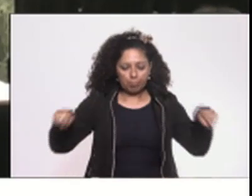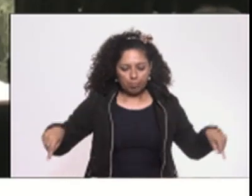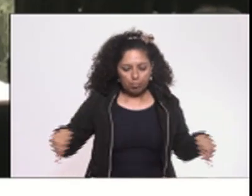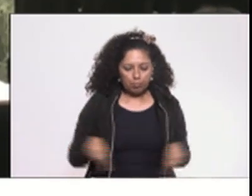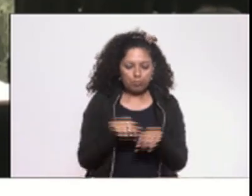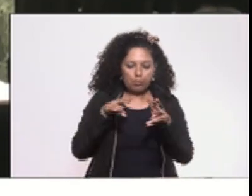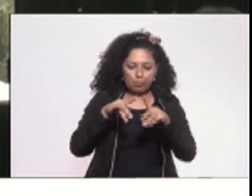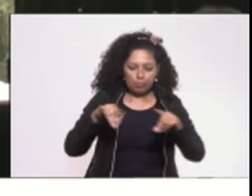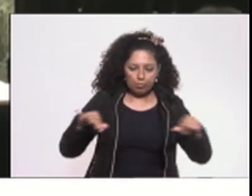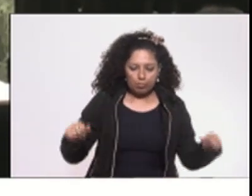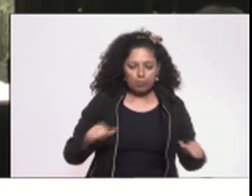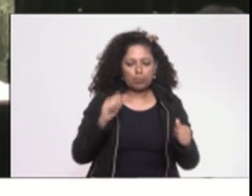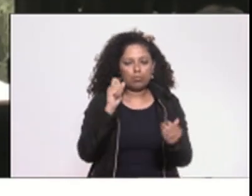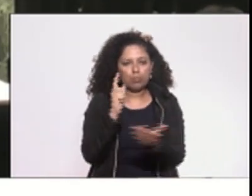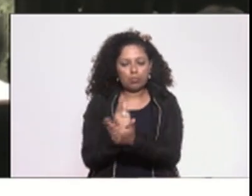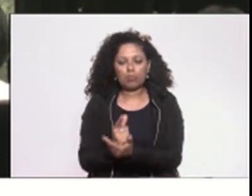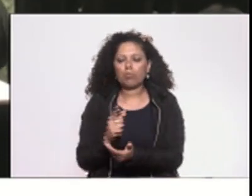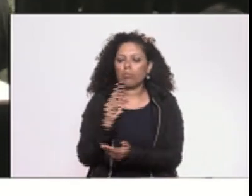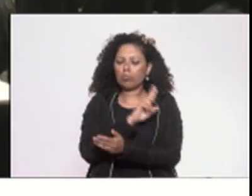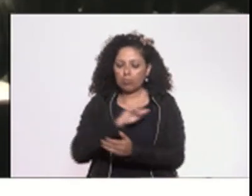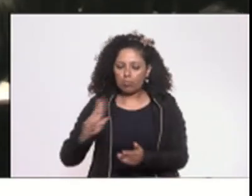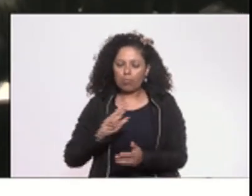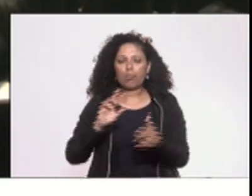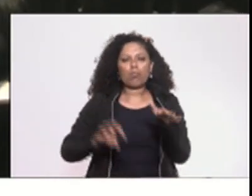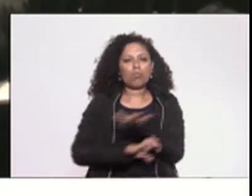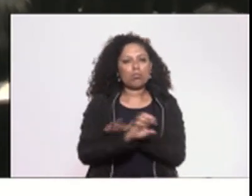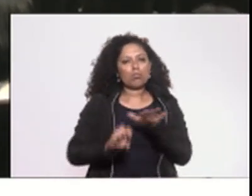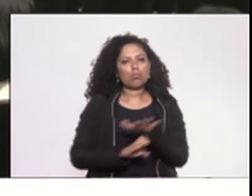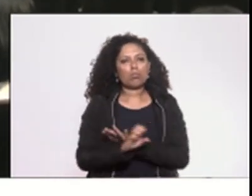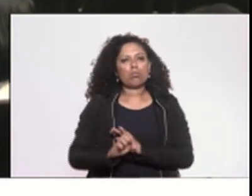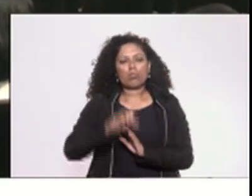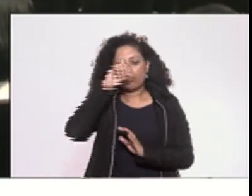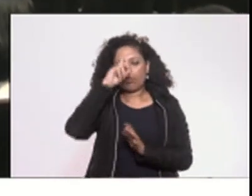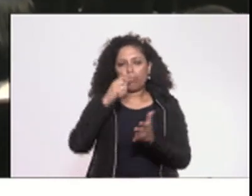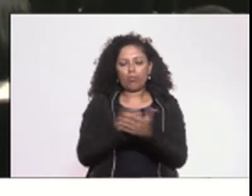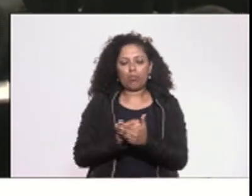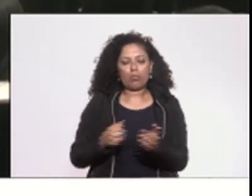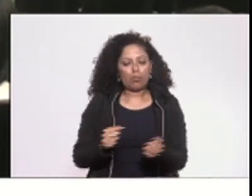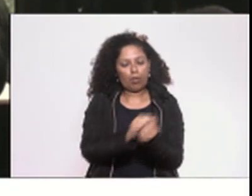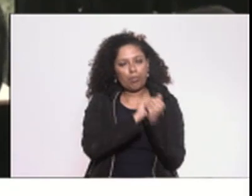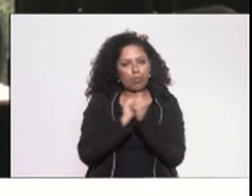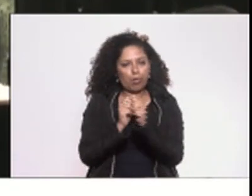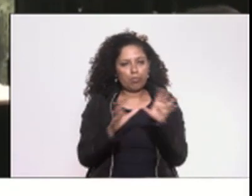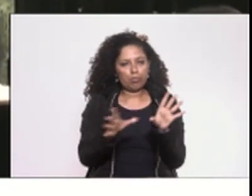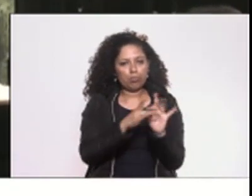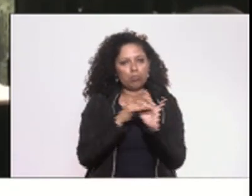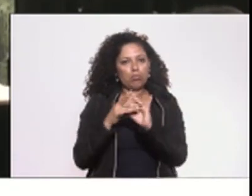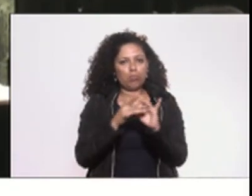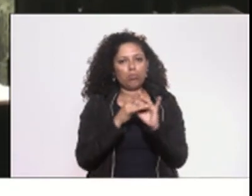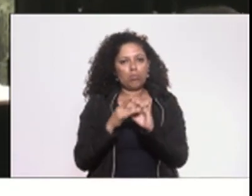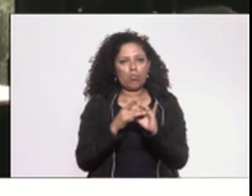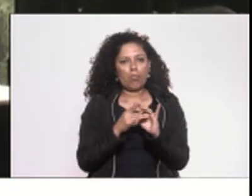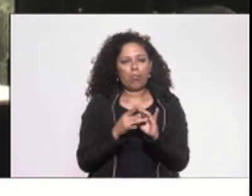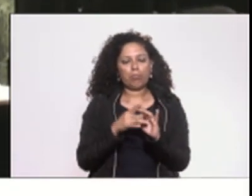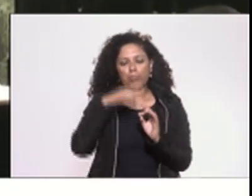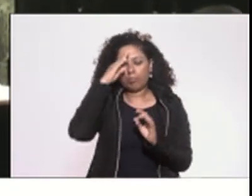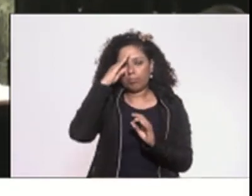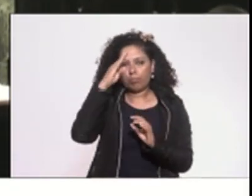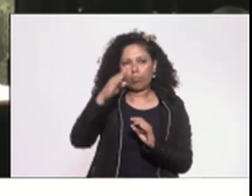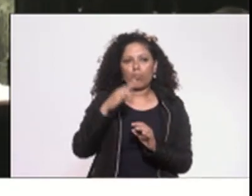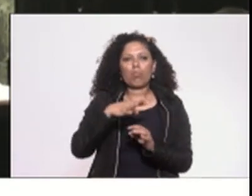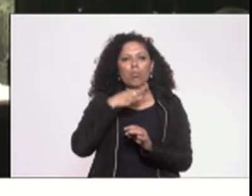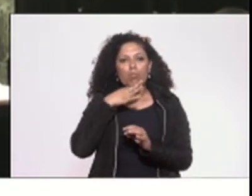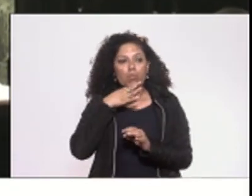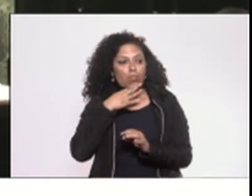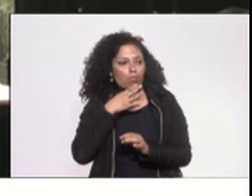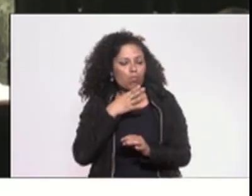banco, comprei a marca e resolvi, através dessa união de forças e principalmente do